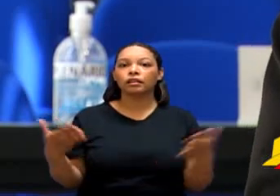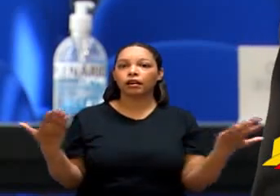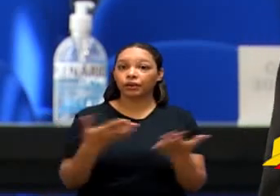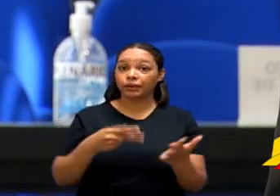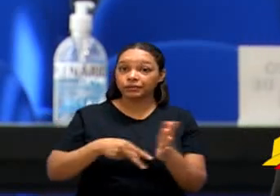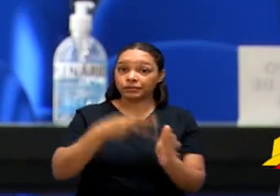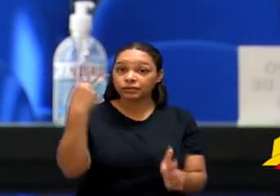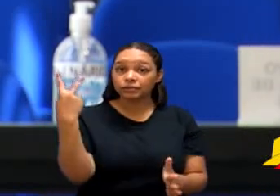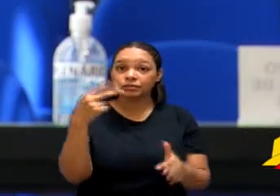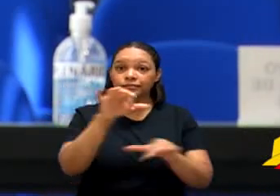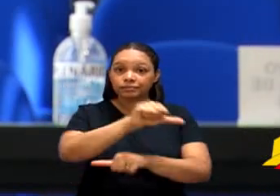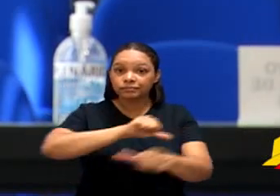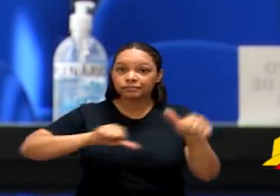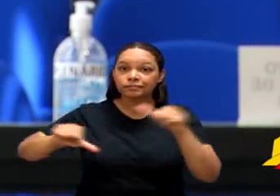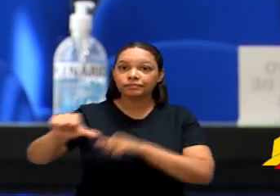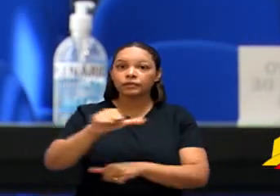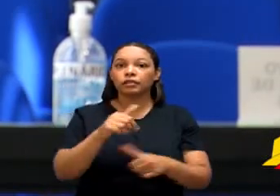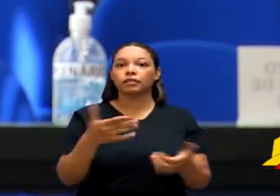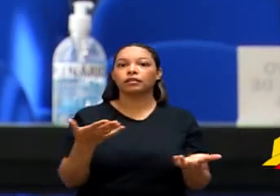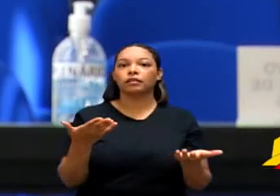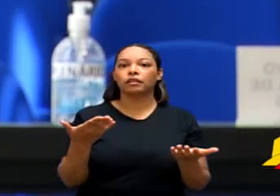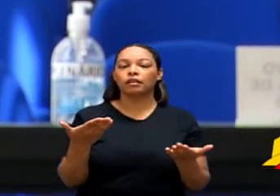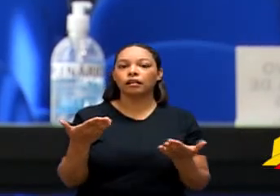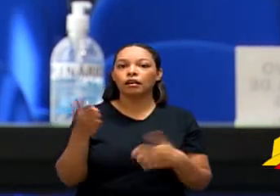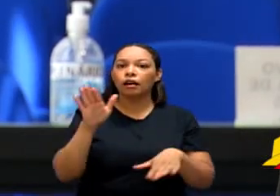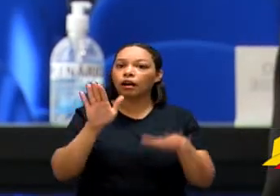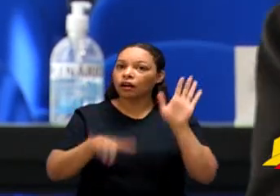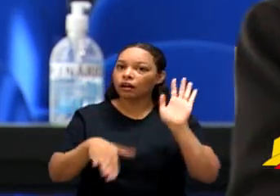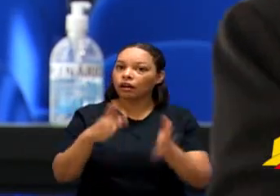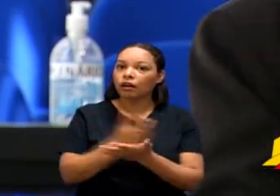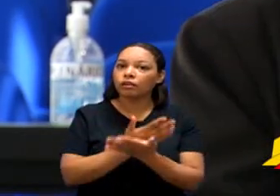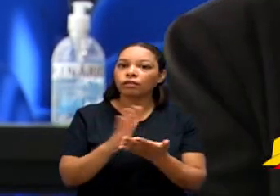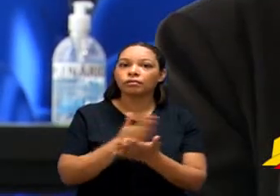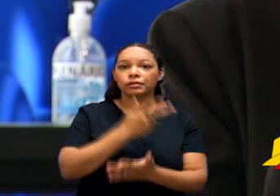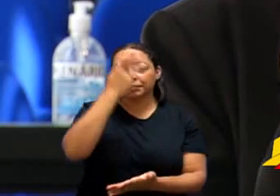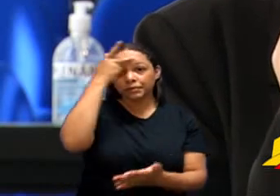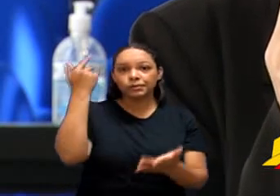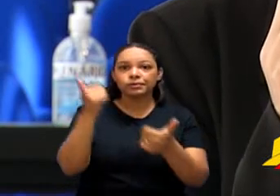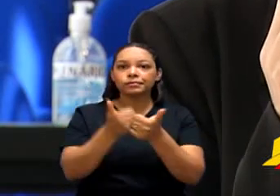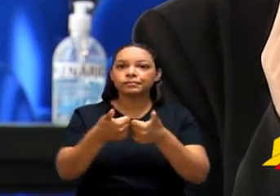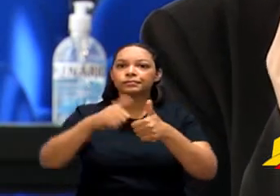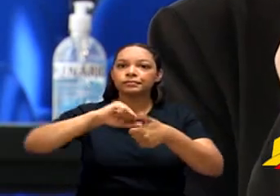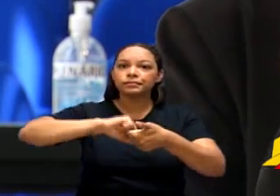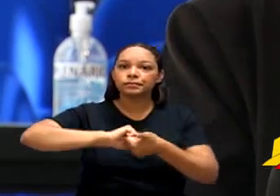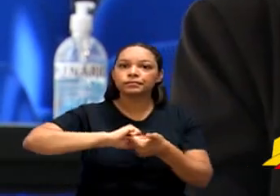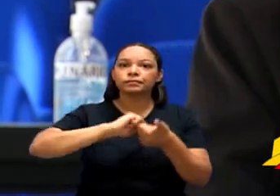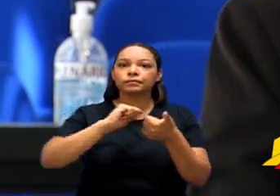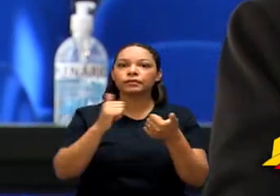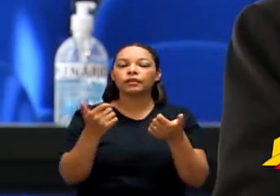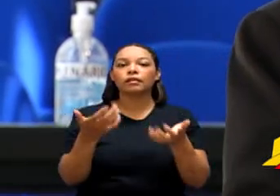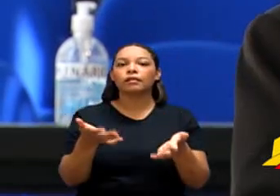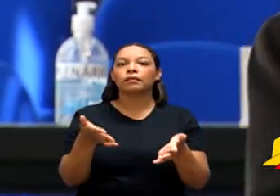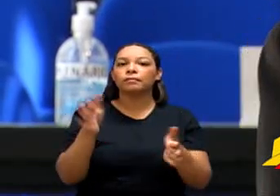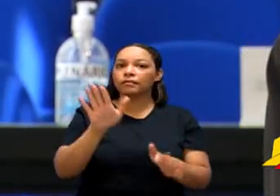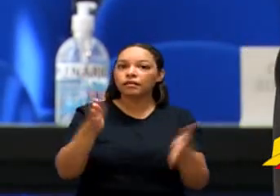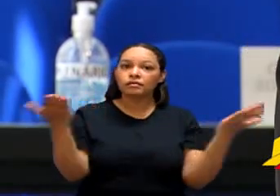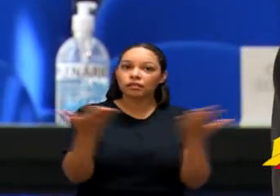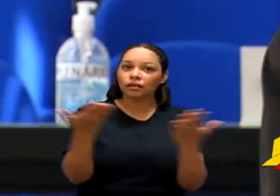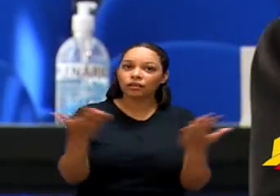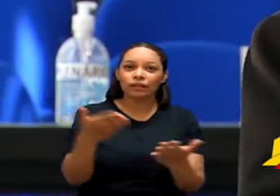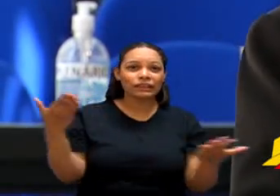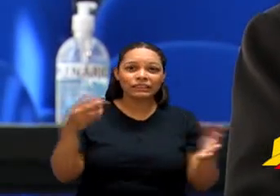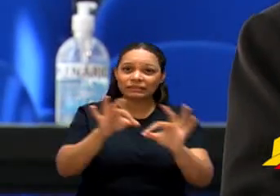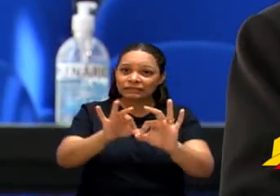Mas que as pessoas se adaptaram. Depois disso, mudou e ficou distante para as pessoas descerem. Então, questionar